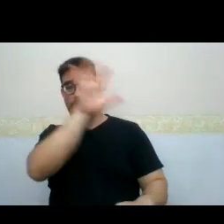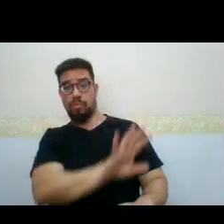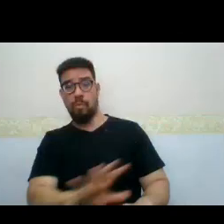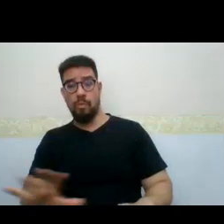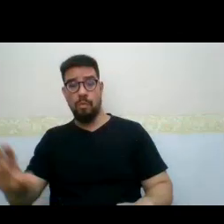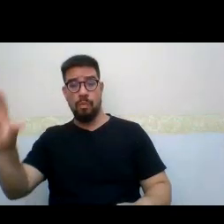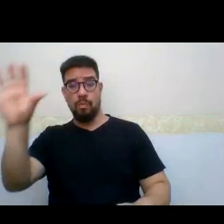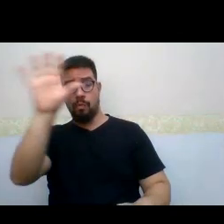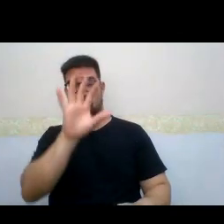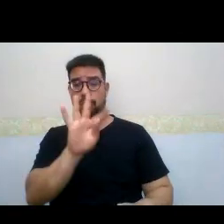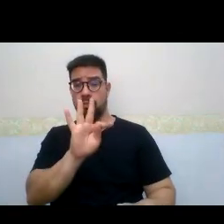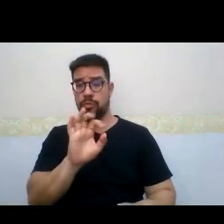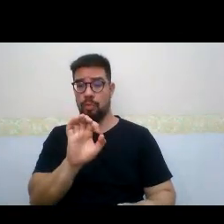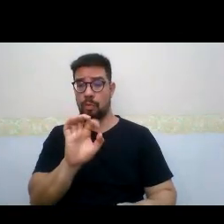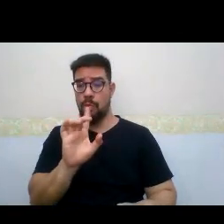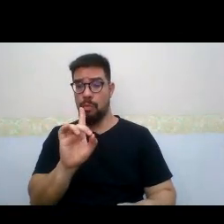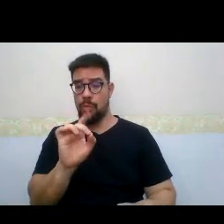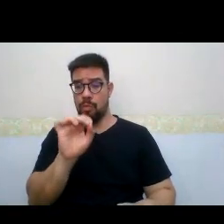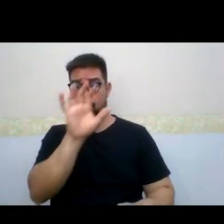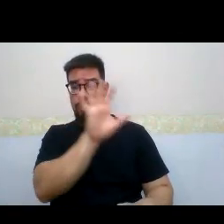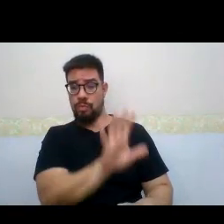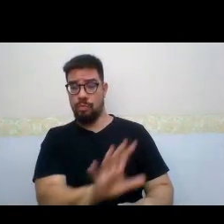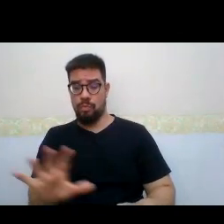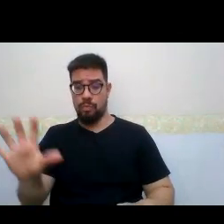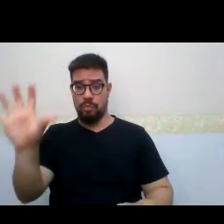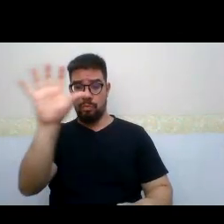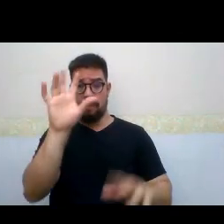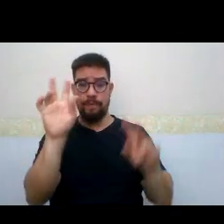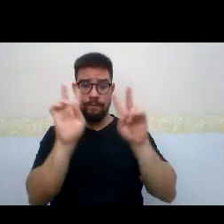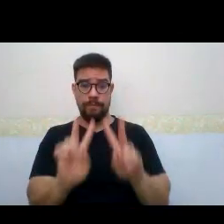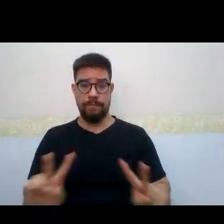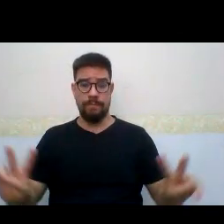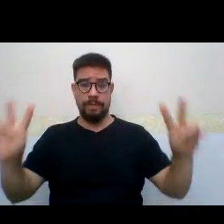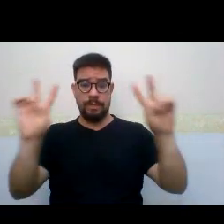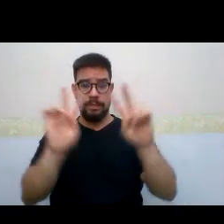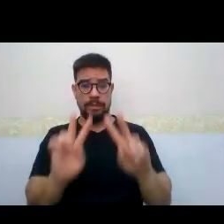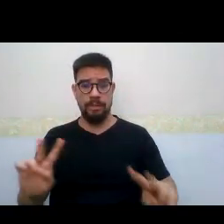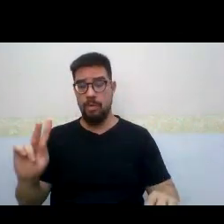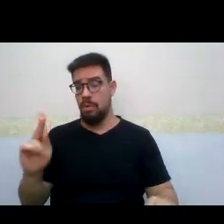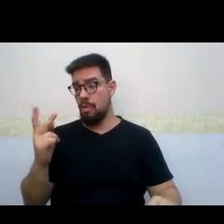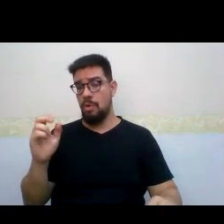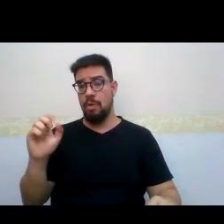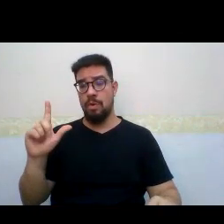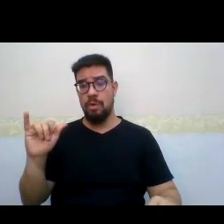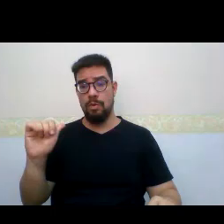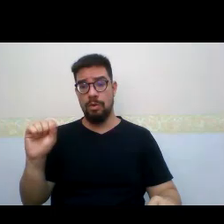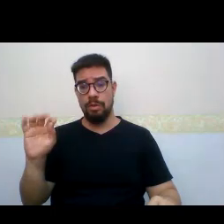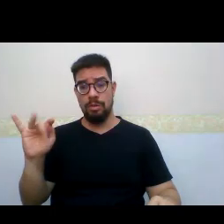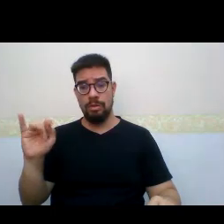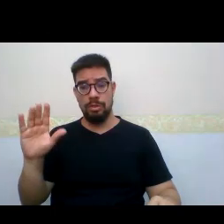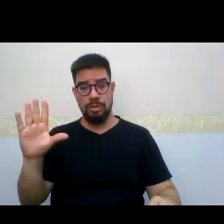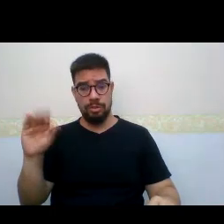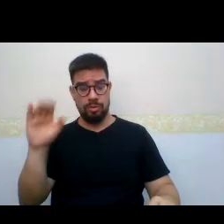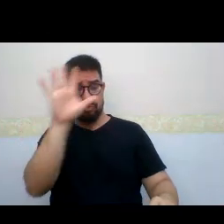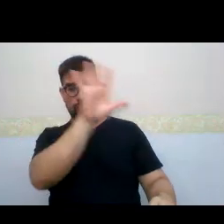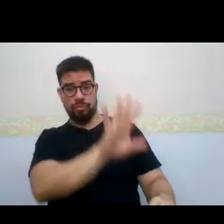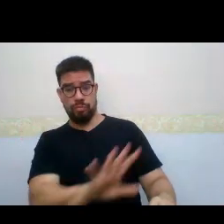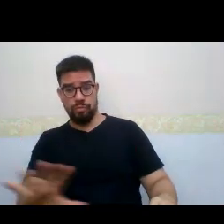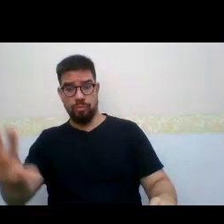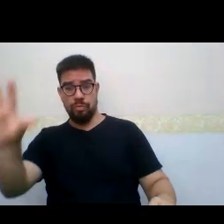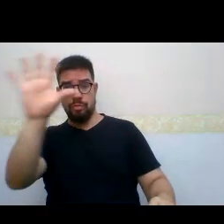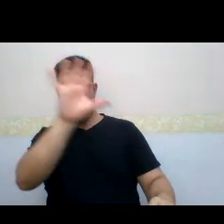fala assim, de uma visão holística de um determinado objeto de estudo, e, por consequência, as